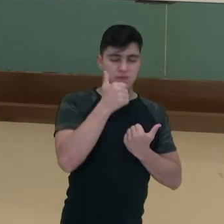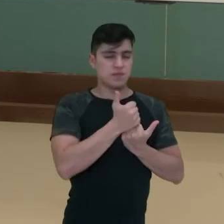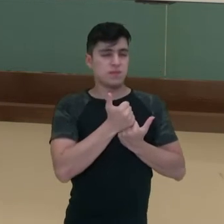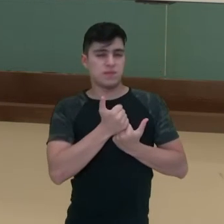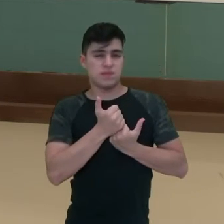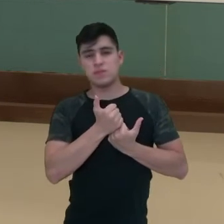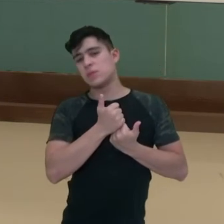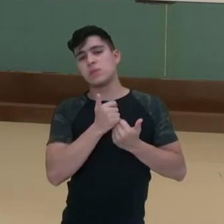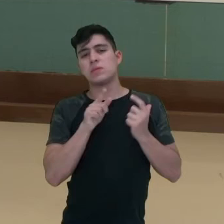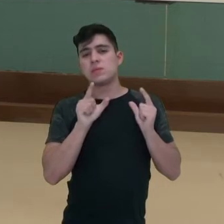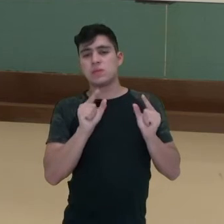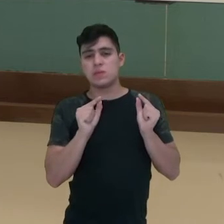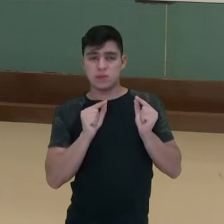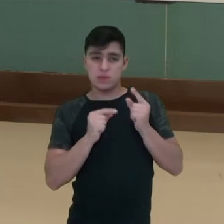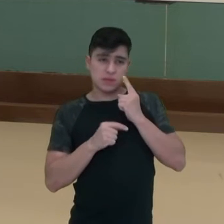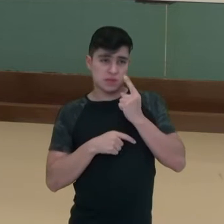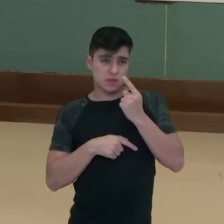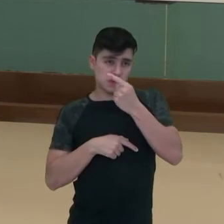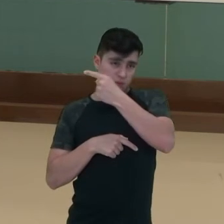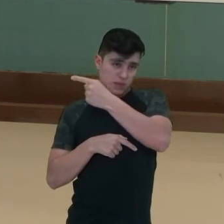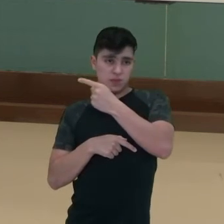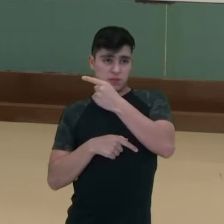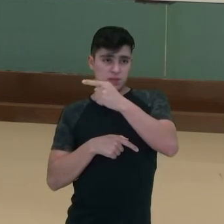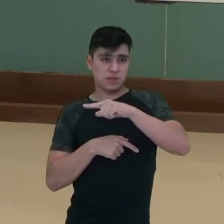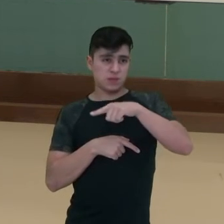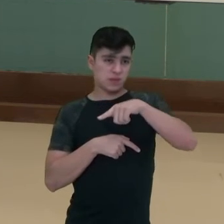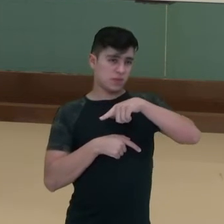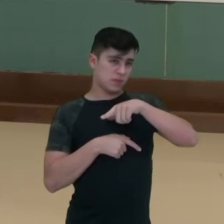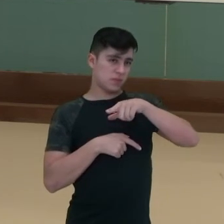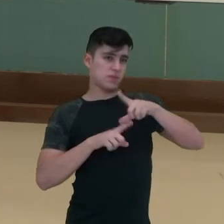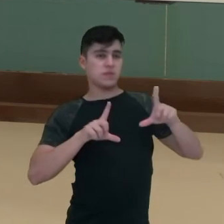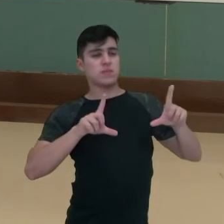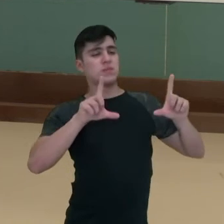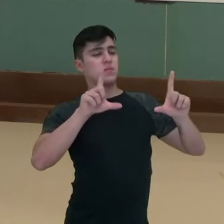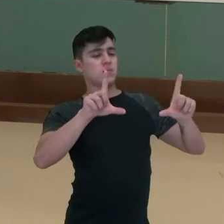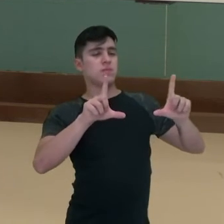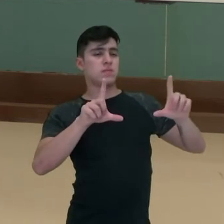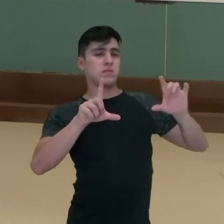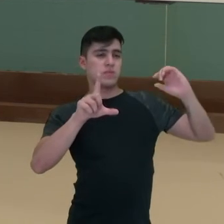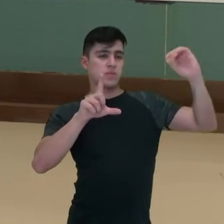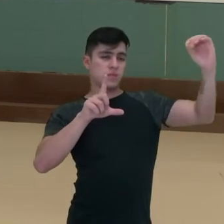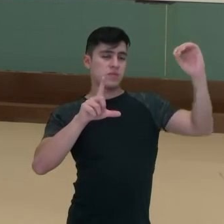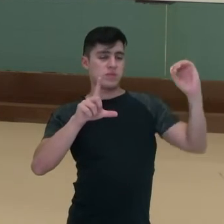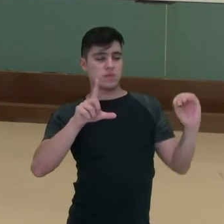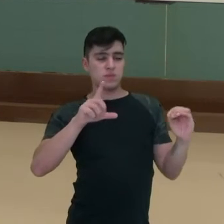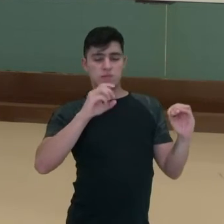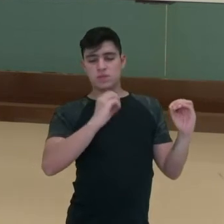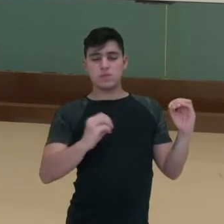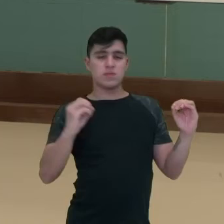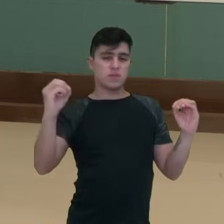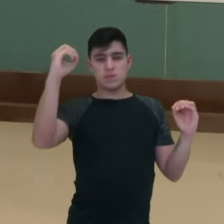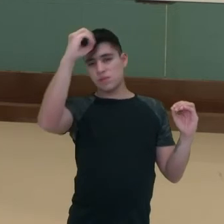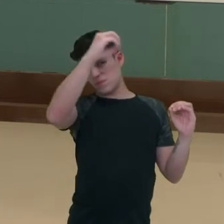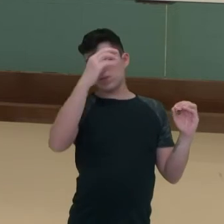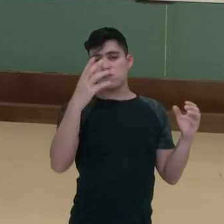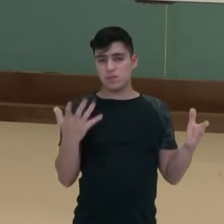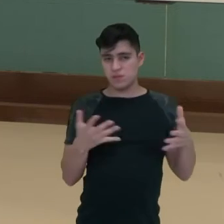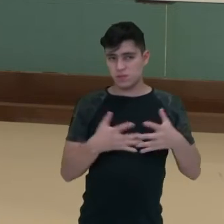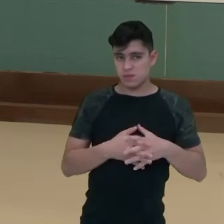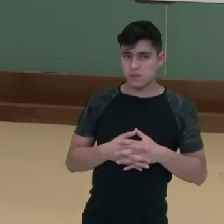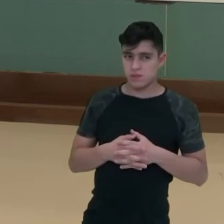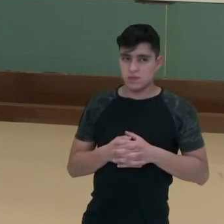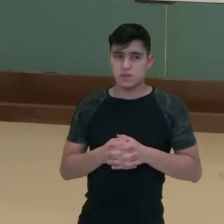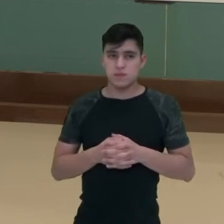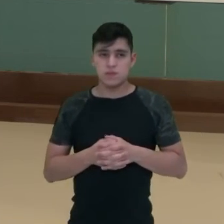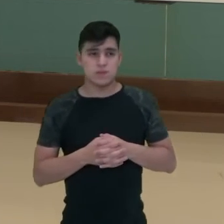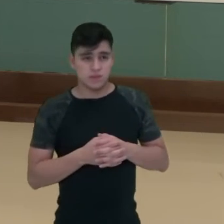ou triplo, nós utilizamos então bolinhas. Em vez de utilizar os traços, agora